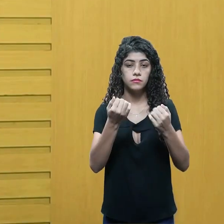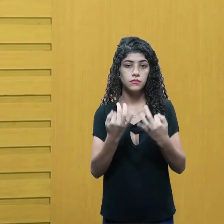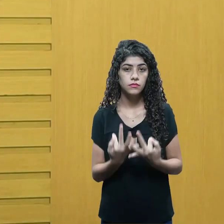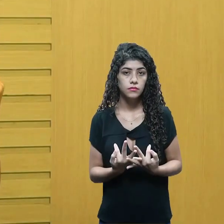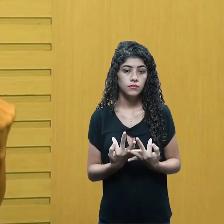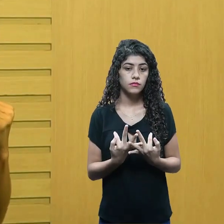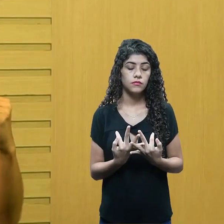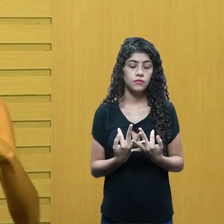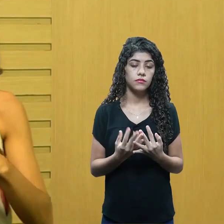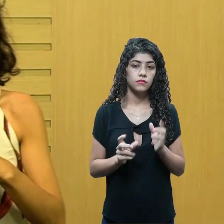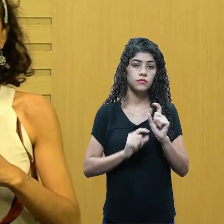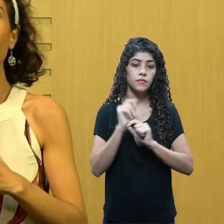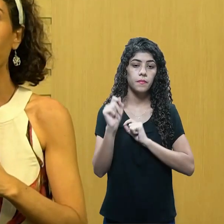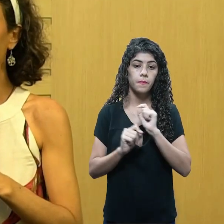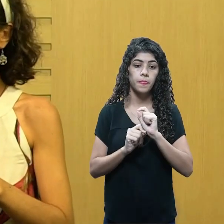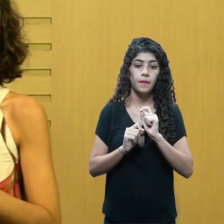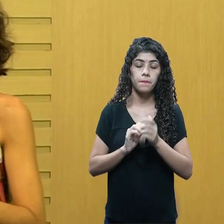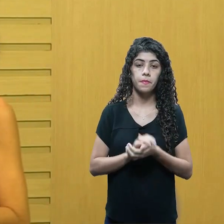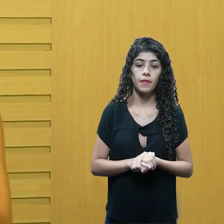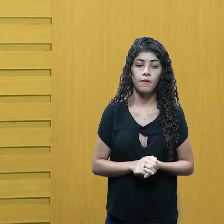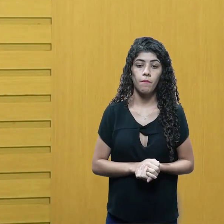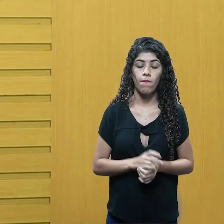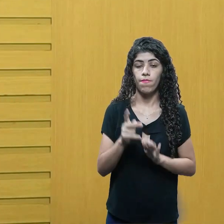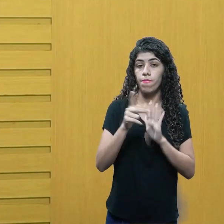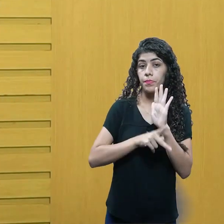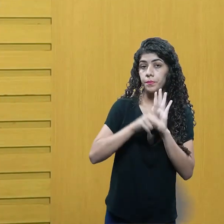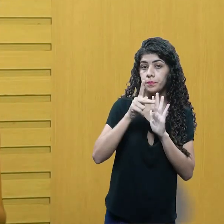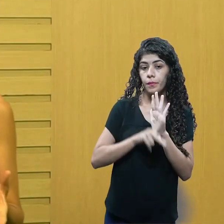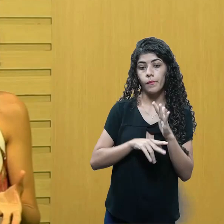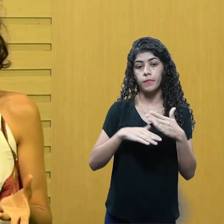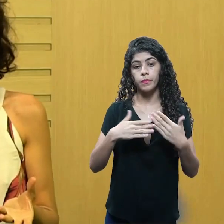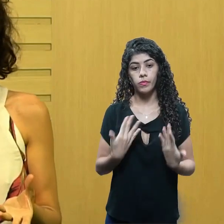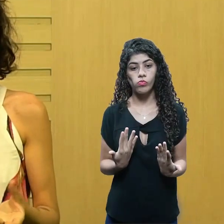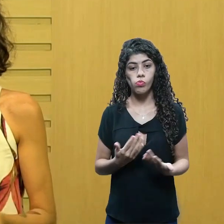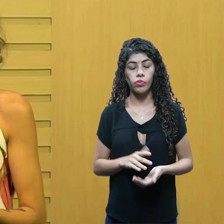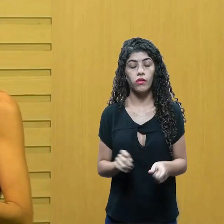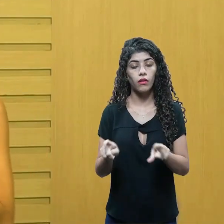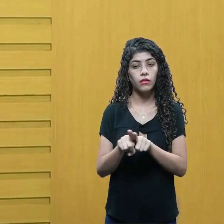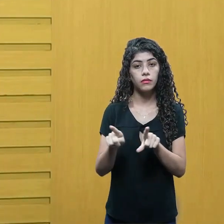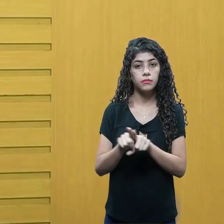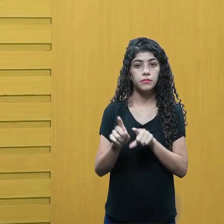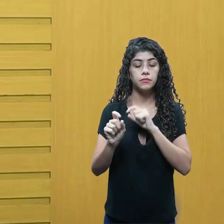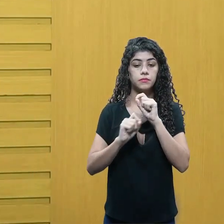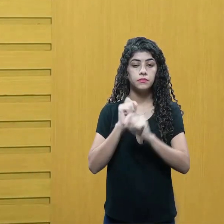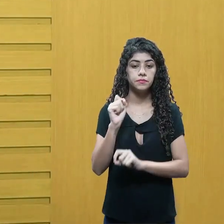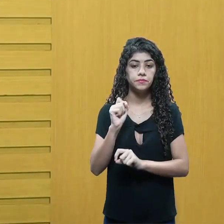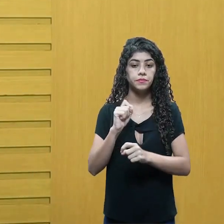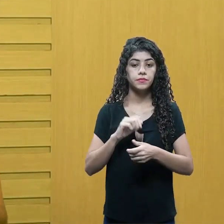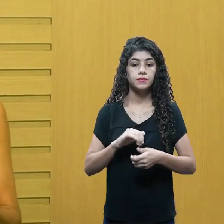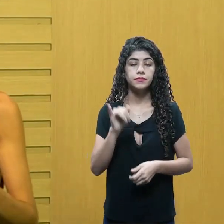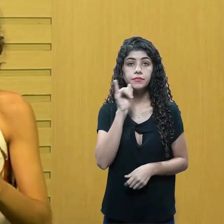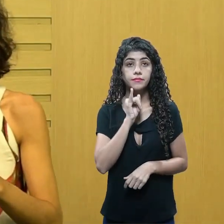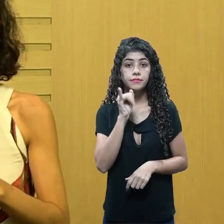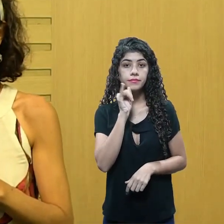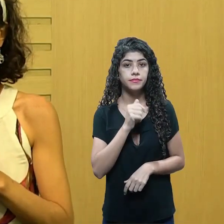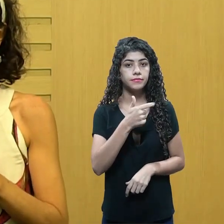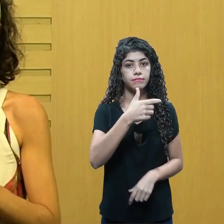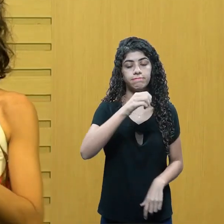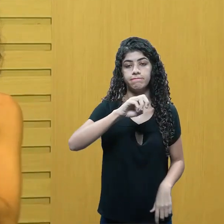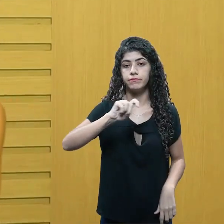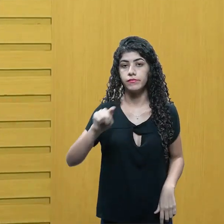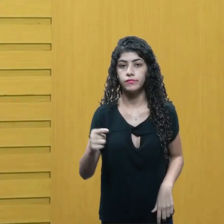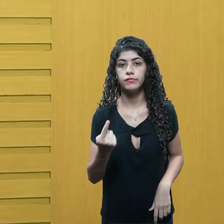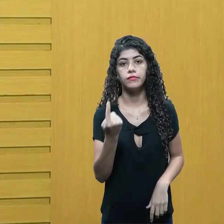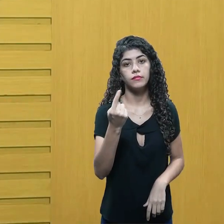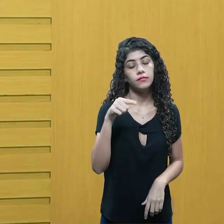colocou com seu item de despesas de produção e você colocou, digamos, por